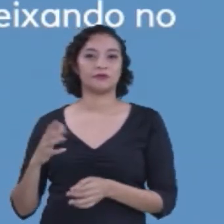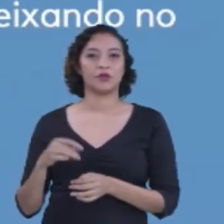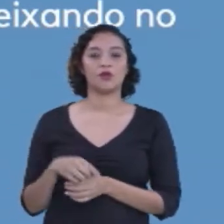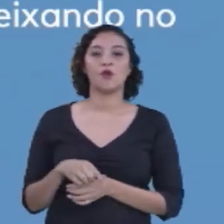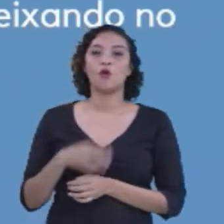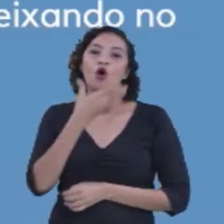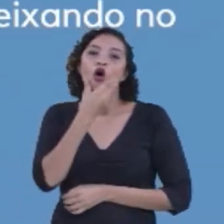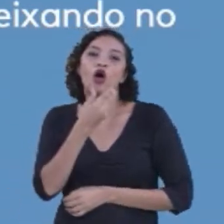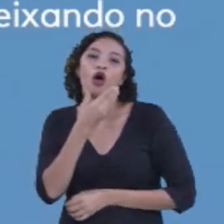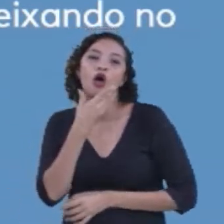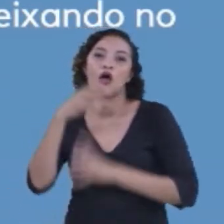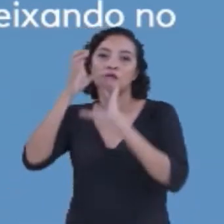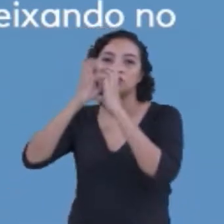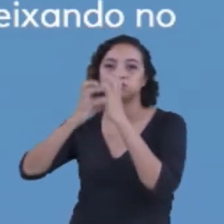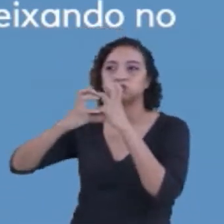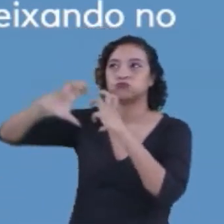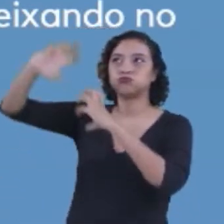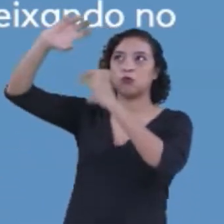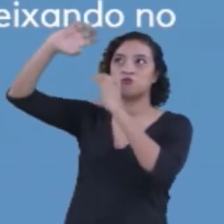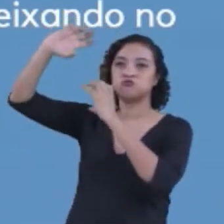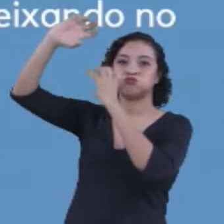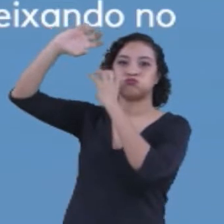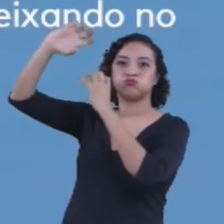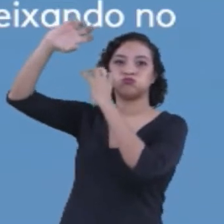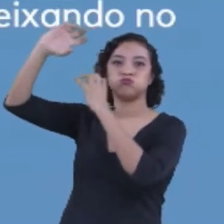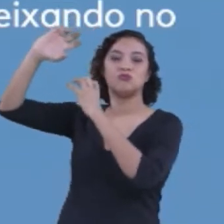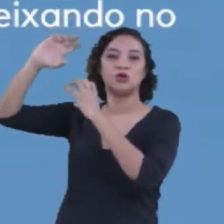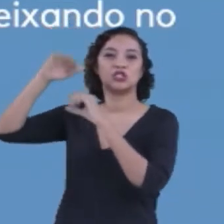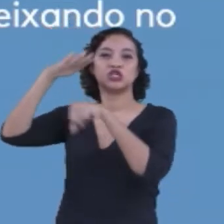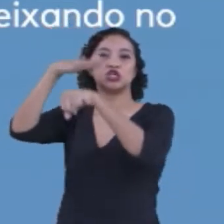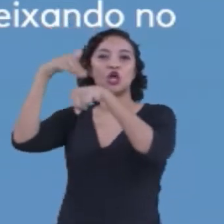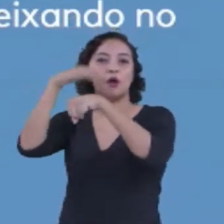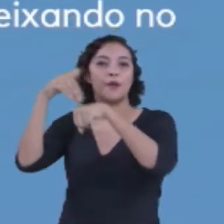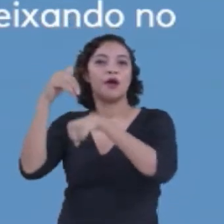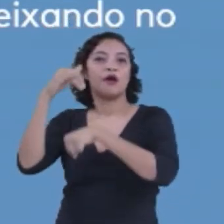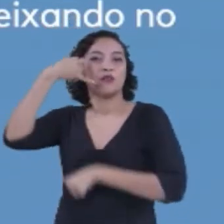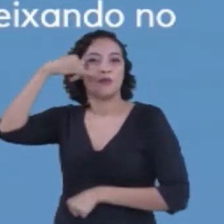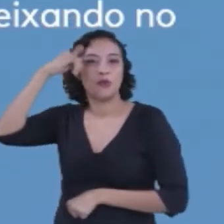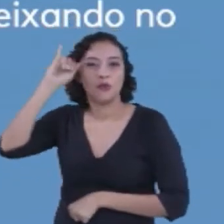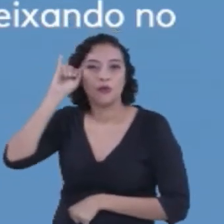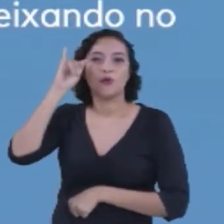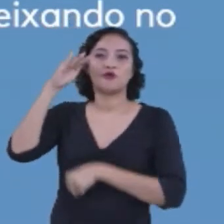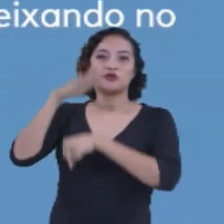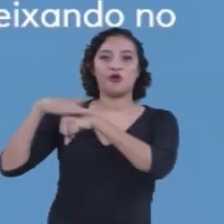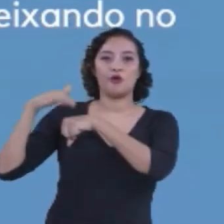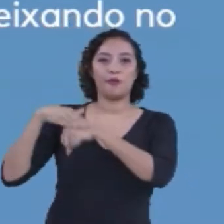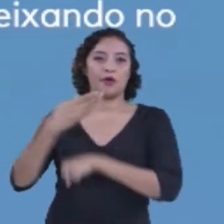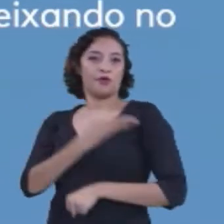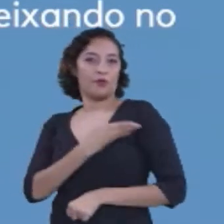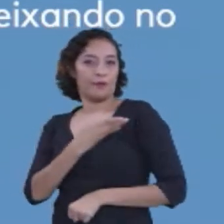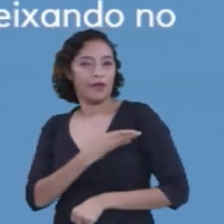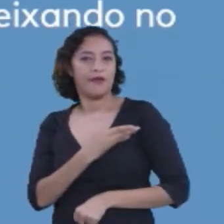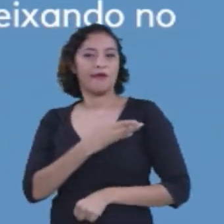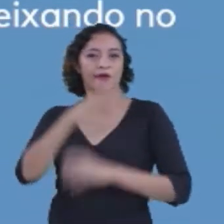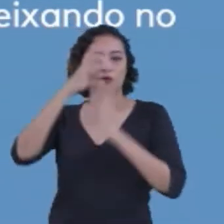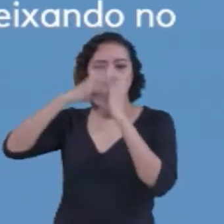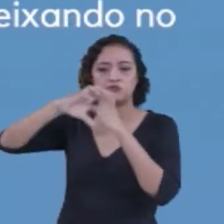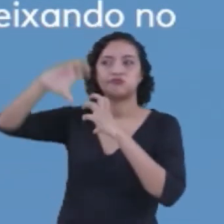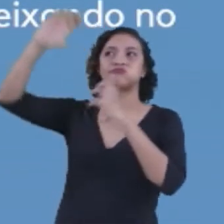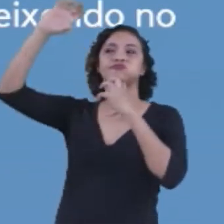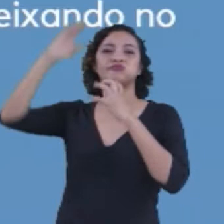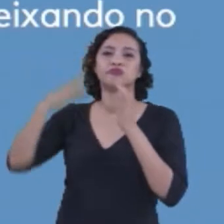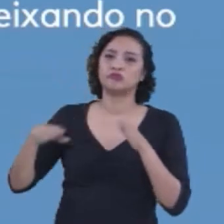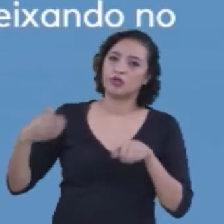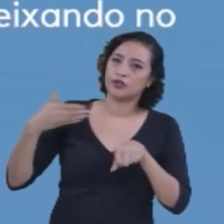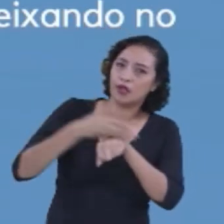o berrante, ele vai narrando uma situação, chamando os companheiros e o gado, toque de saída, toque de entrada,